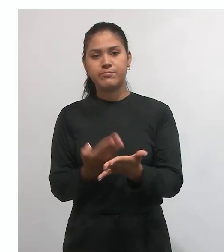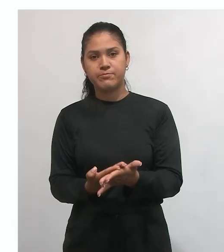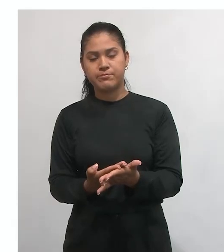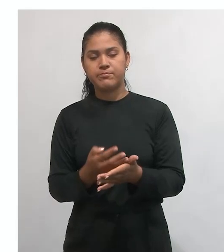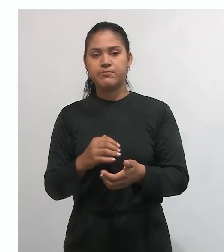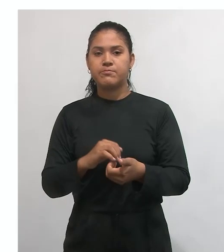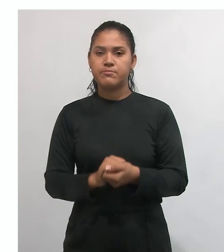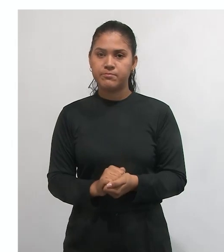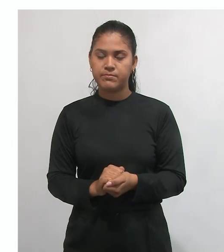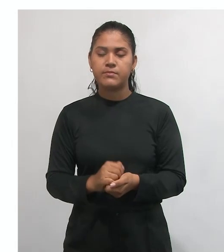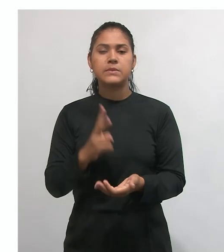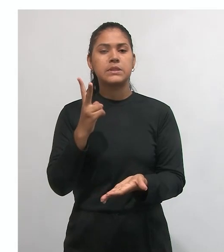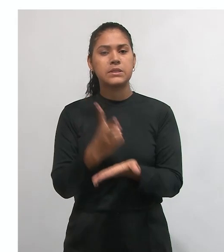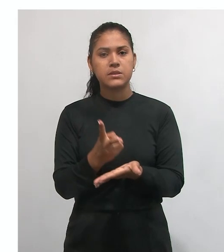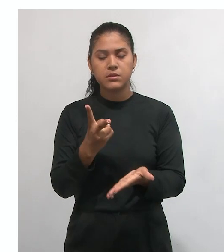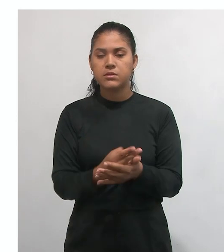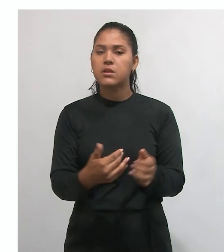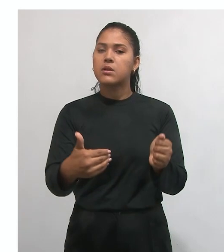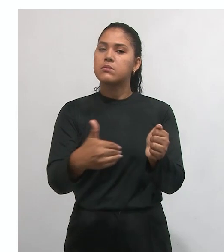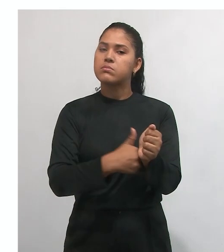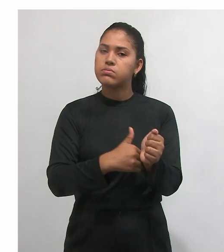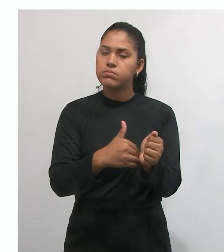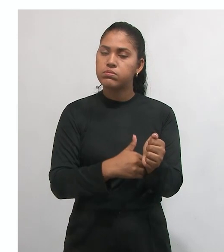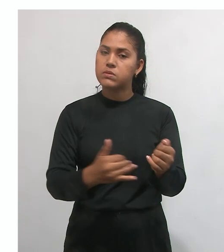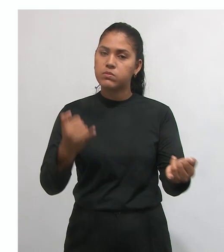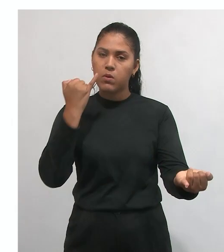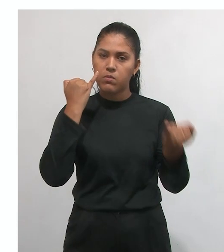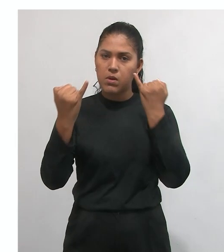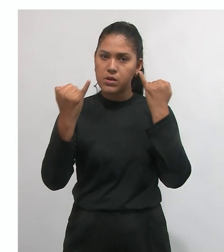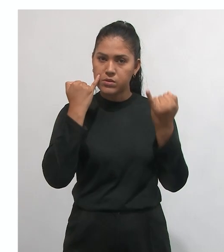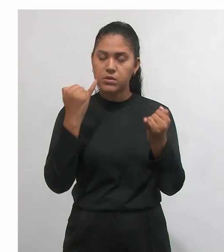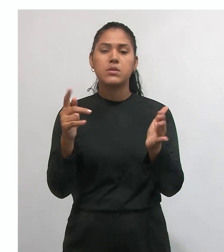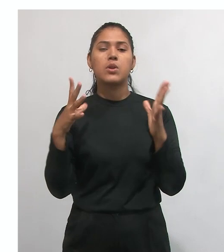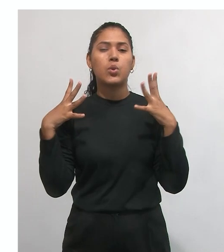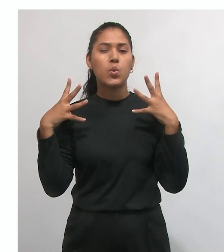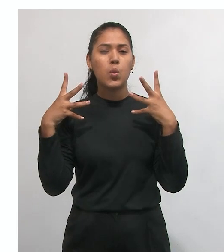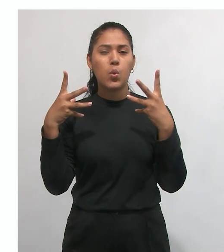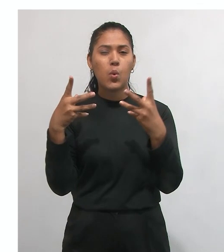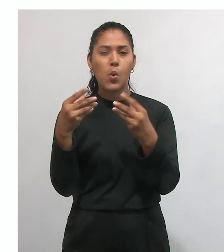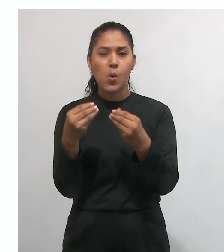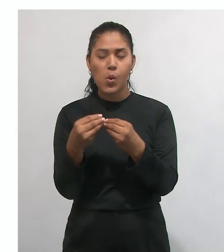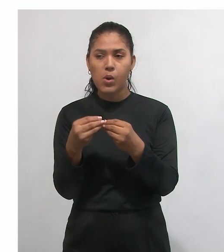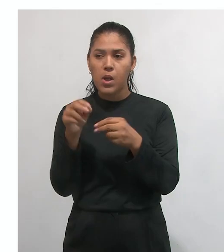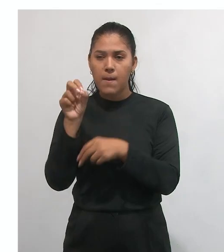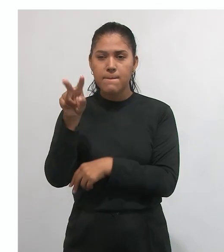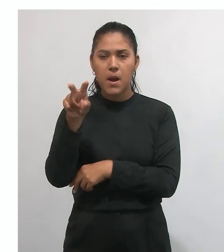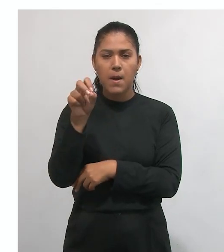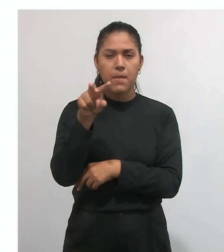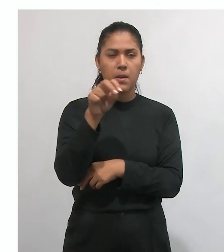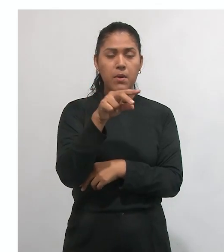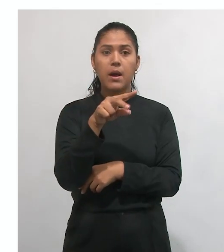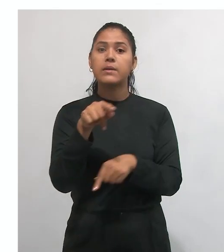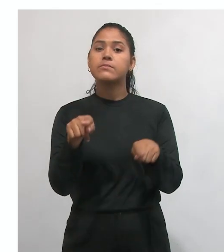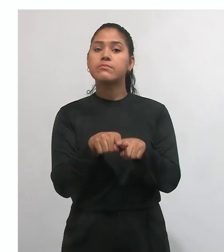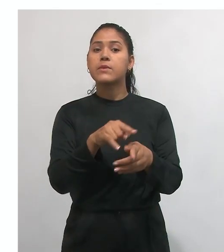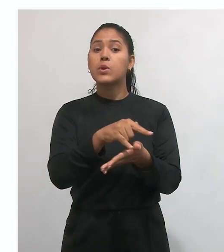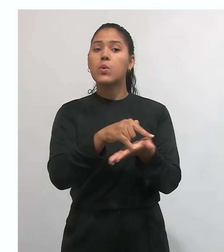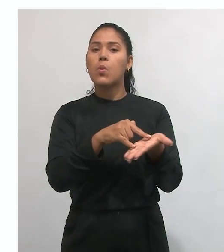concedente. Manter sigilo absoluto sobre as informações e